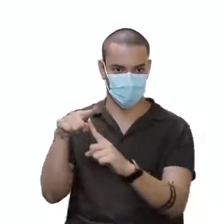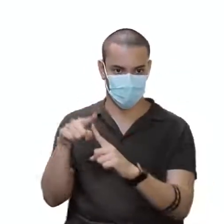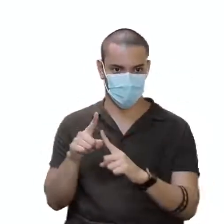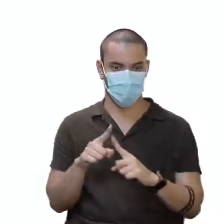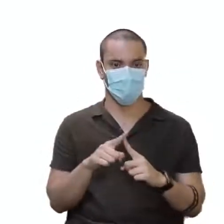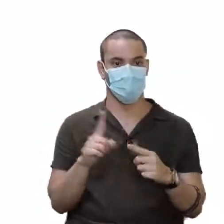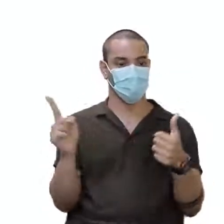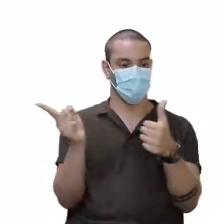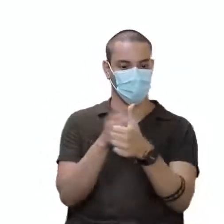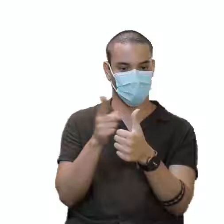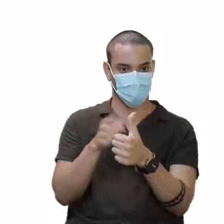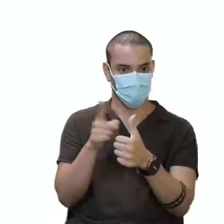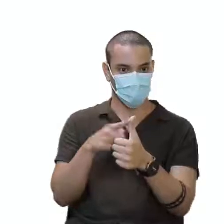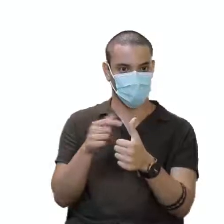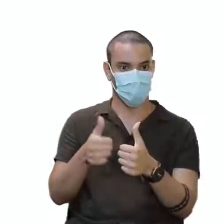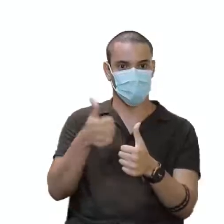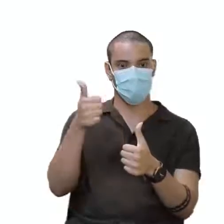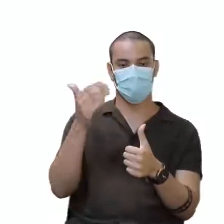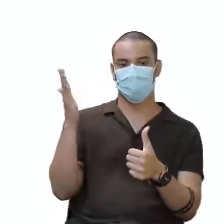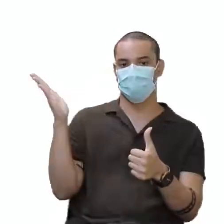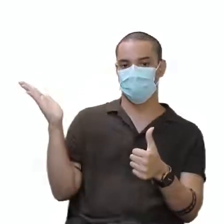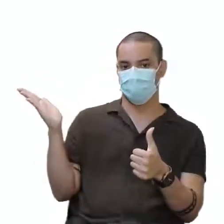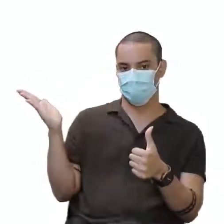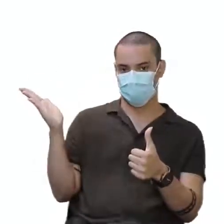lá. Sucessão